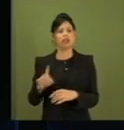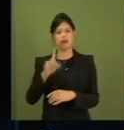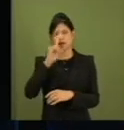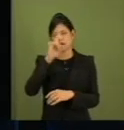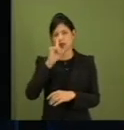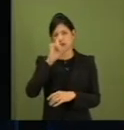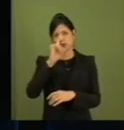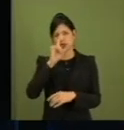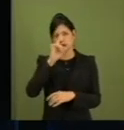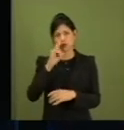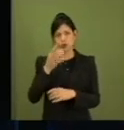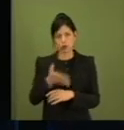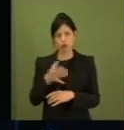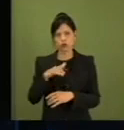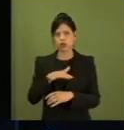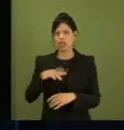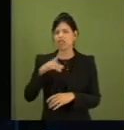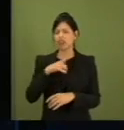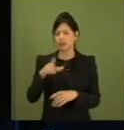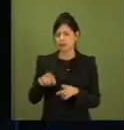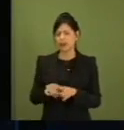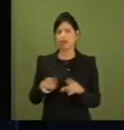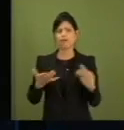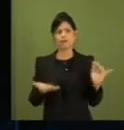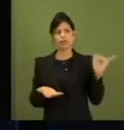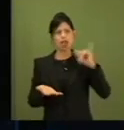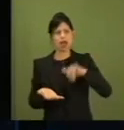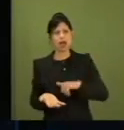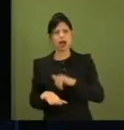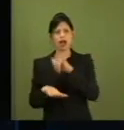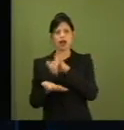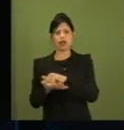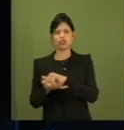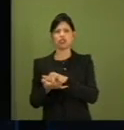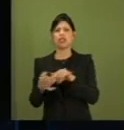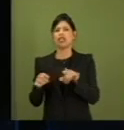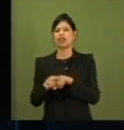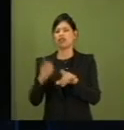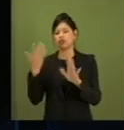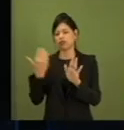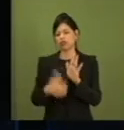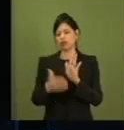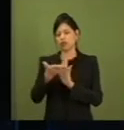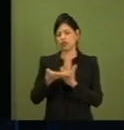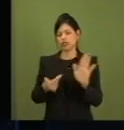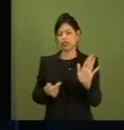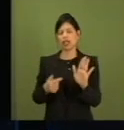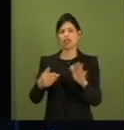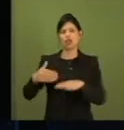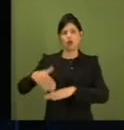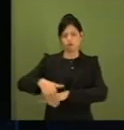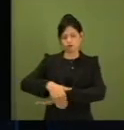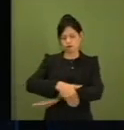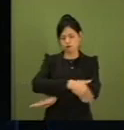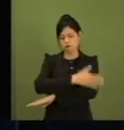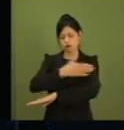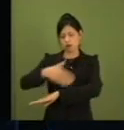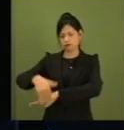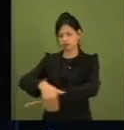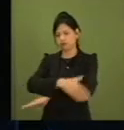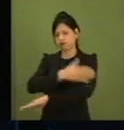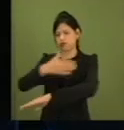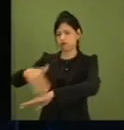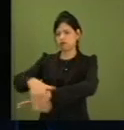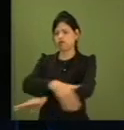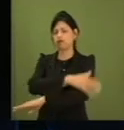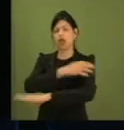Grande estão sendo canceladas. Só como exemplo, BRs bloqueada, 116 em Camaquã, 287 em